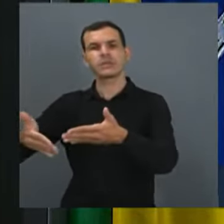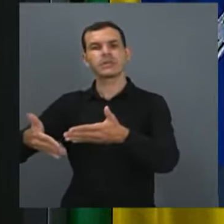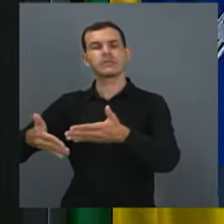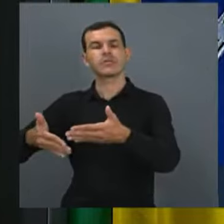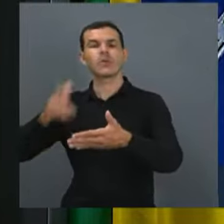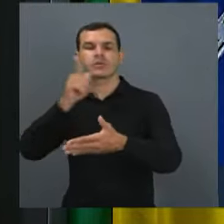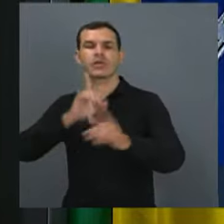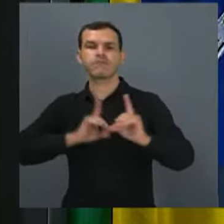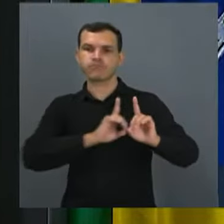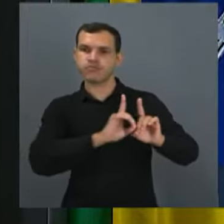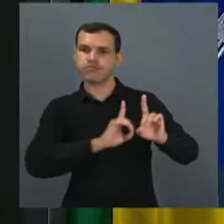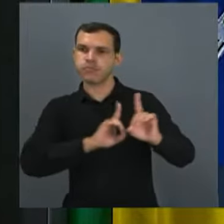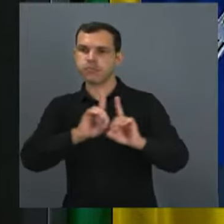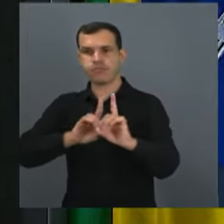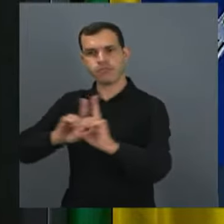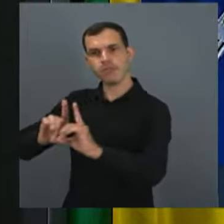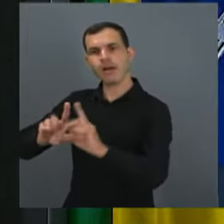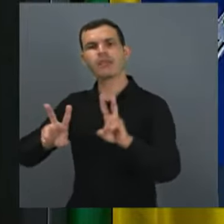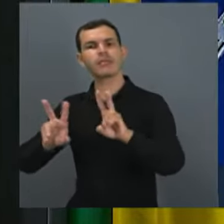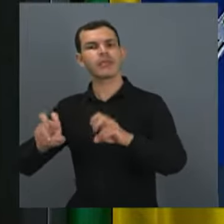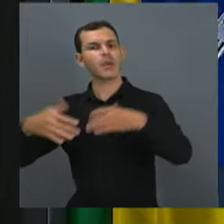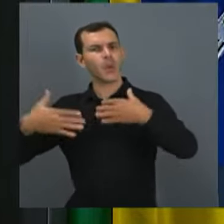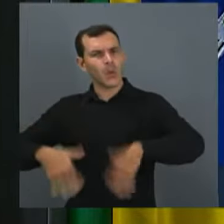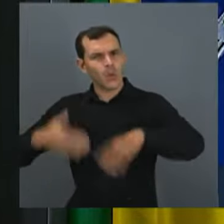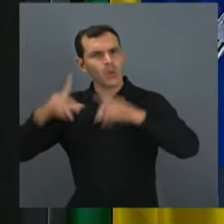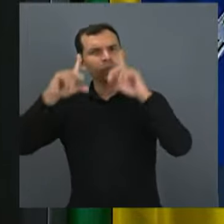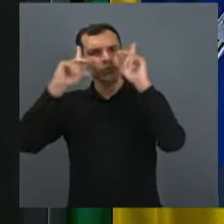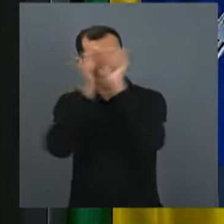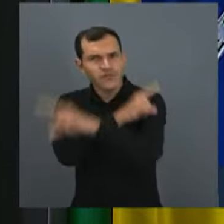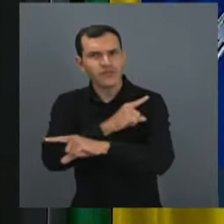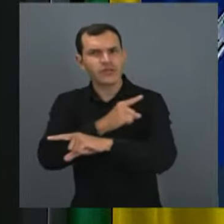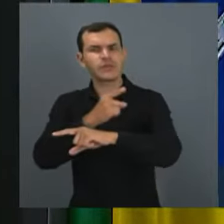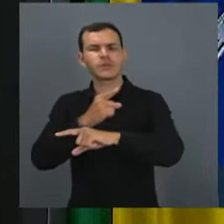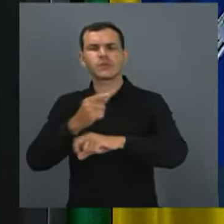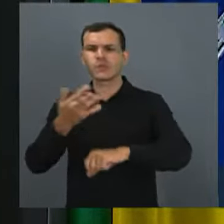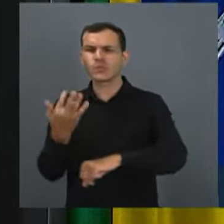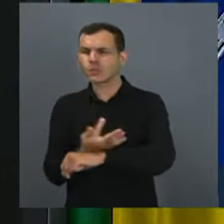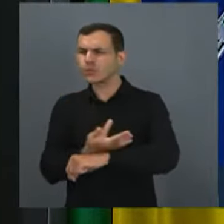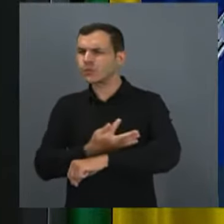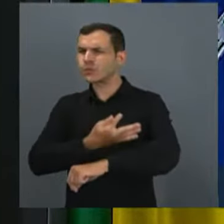um assunto tão espinhoso, que com tanto sofrimento,